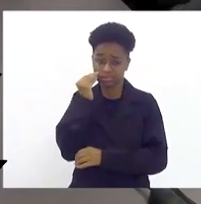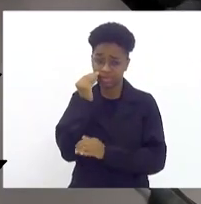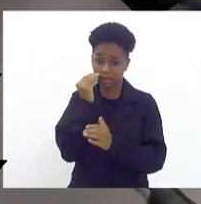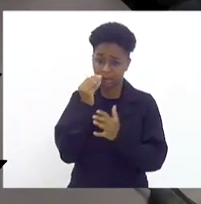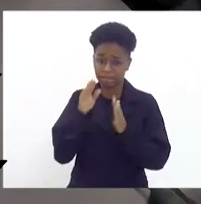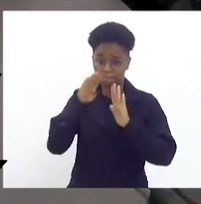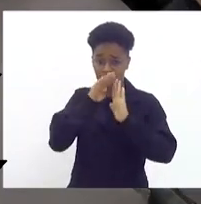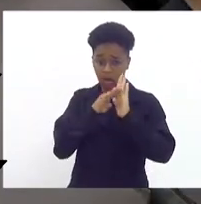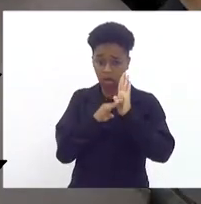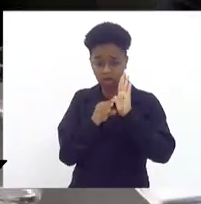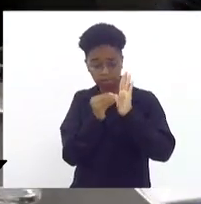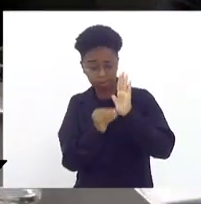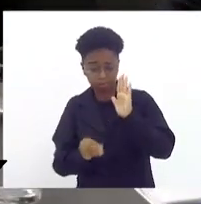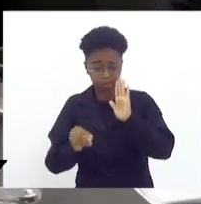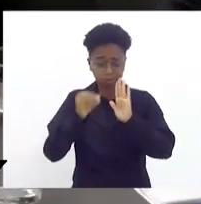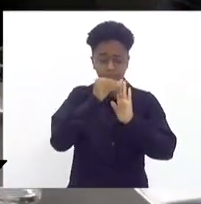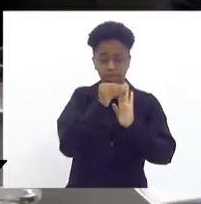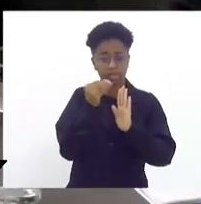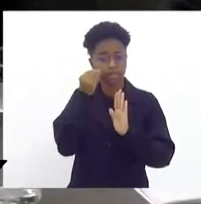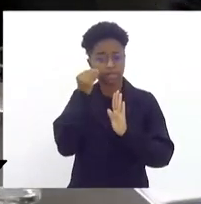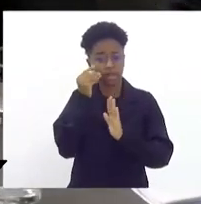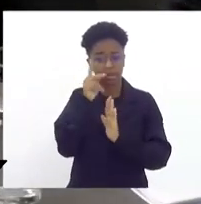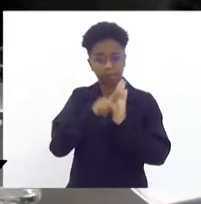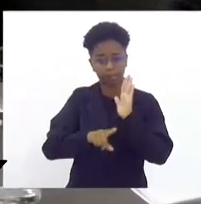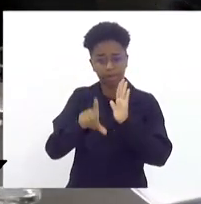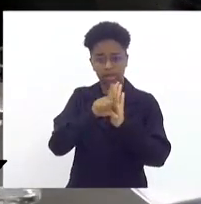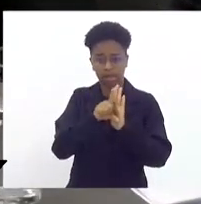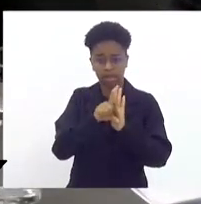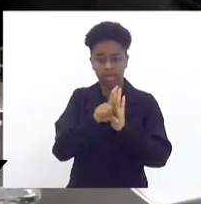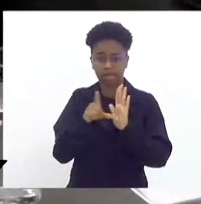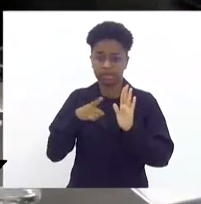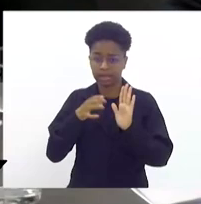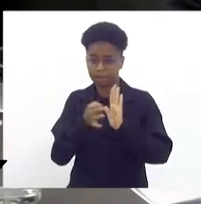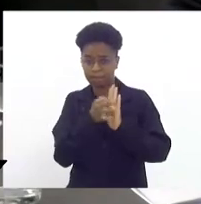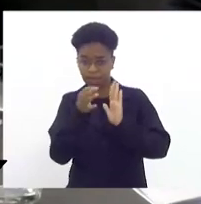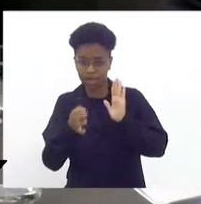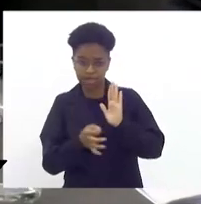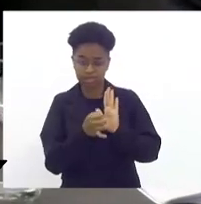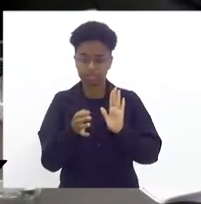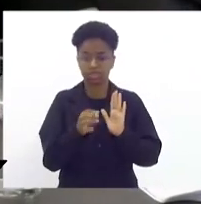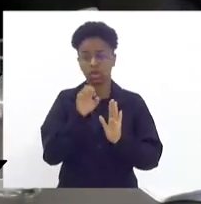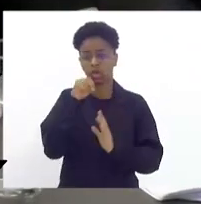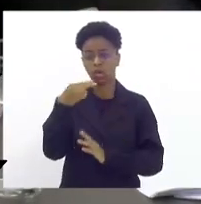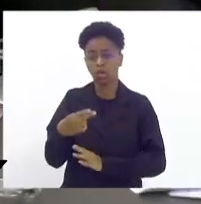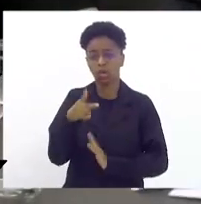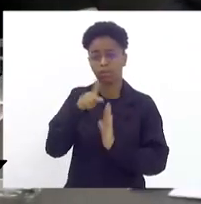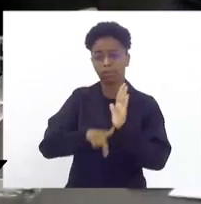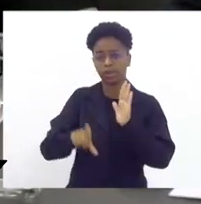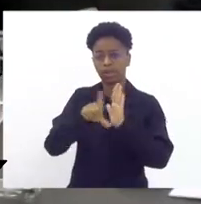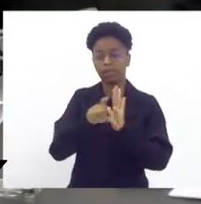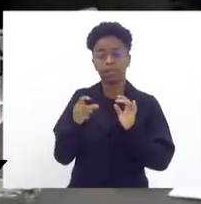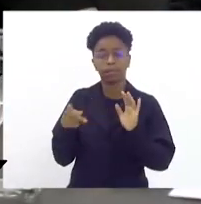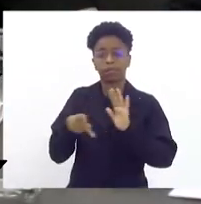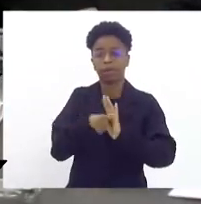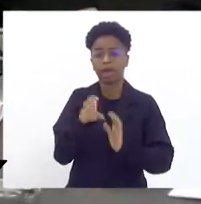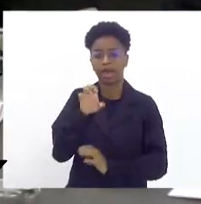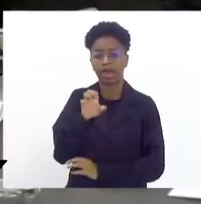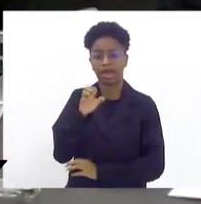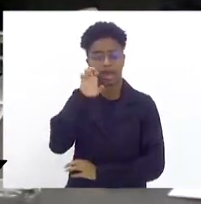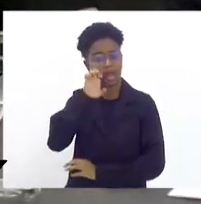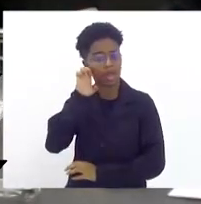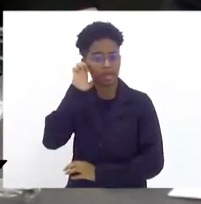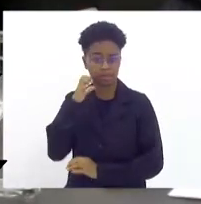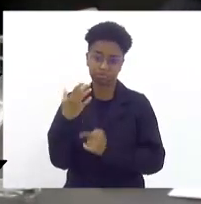inverter a pauta e colocar os PLs da... que eu tenho pareceres e ou PLs da deputada Élica, nos